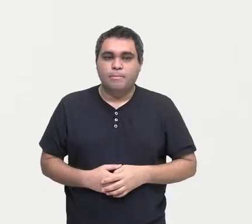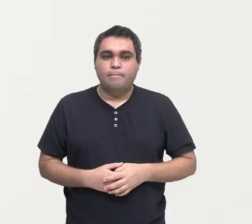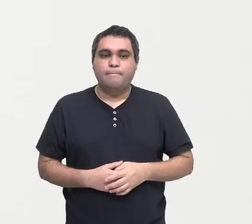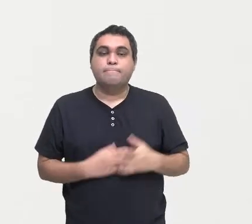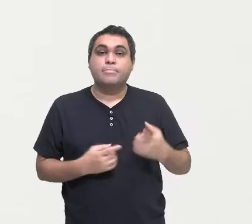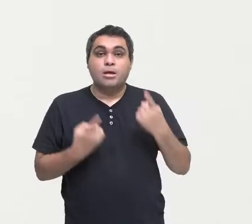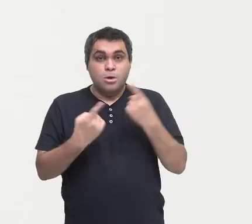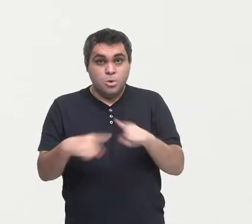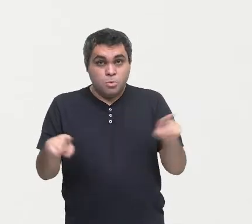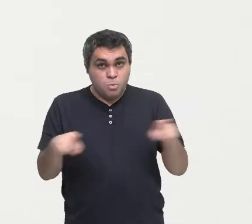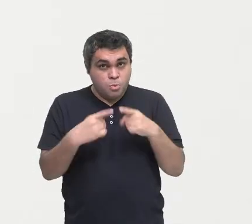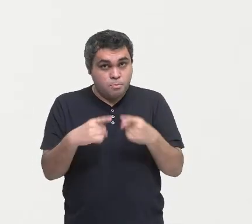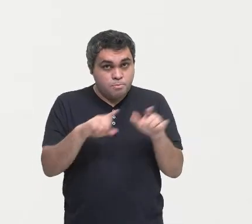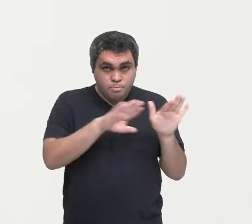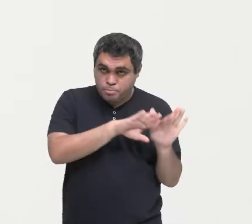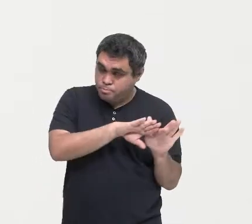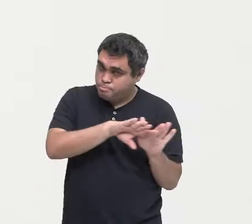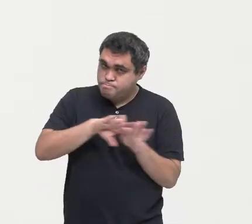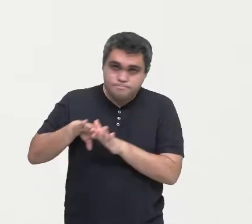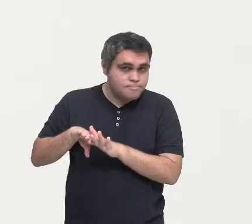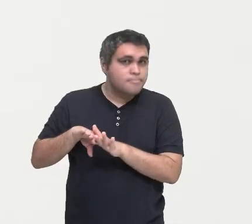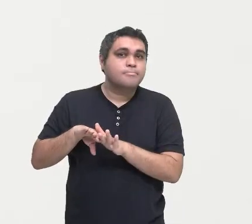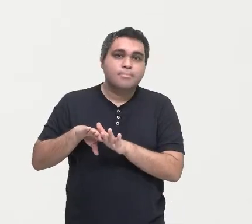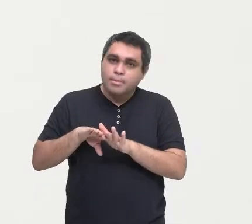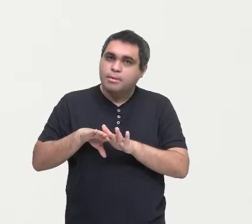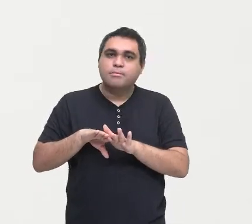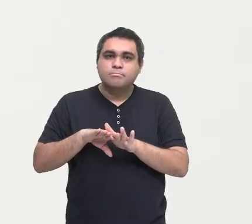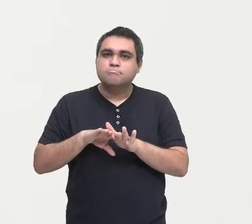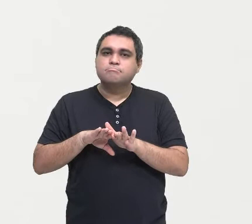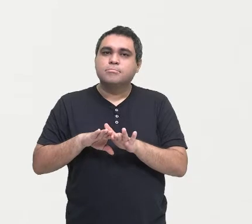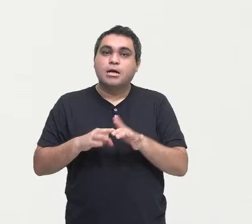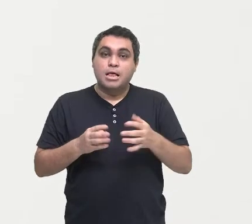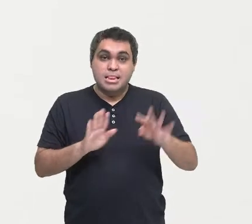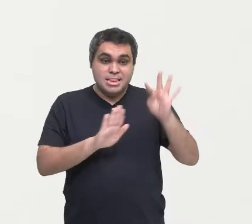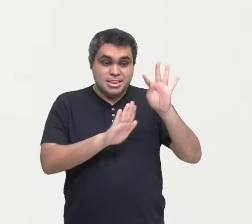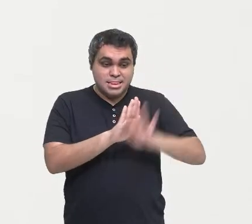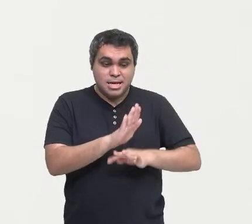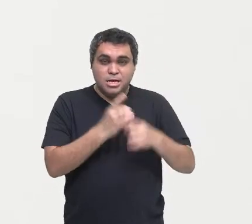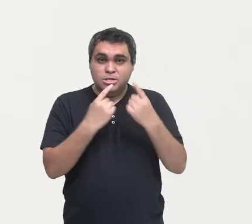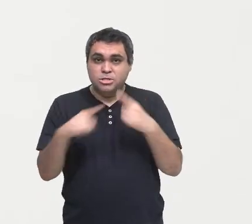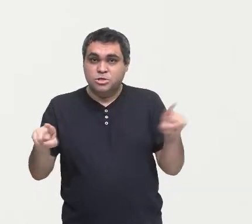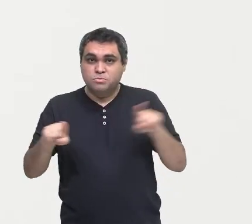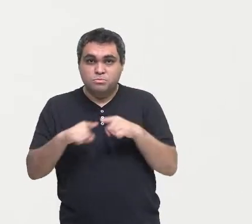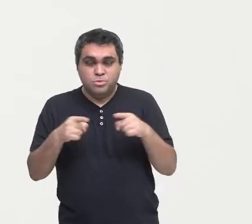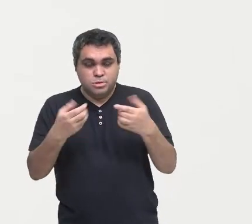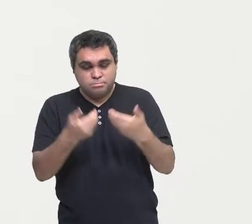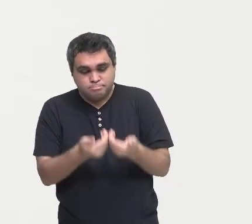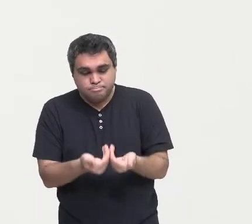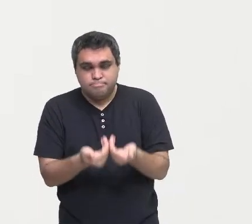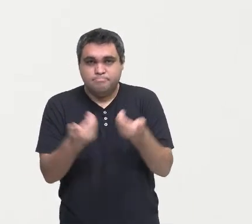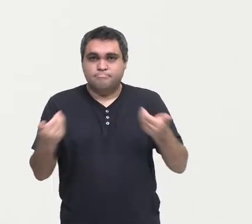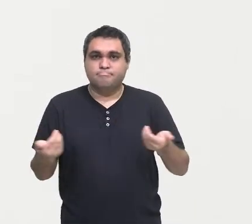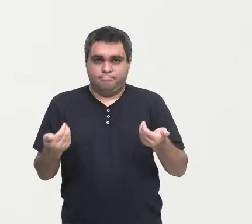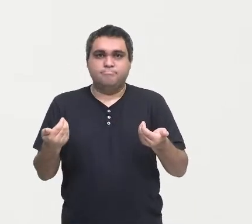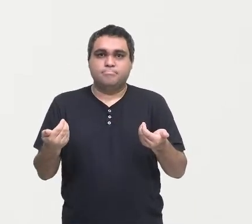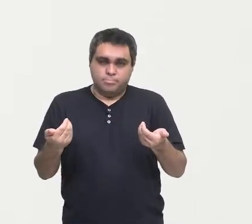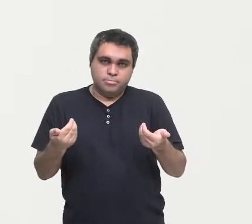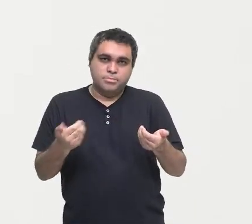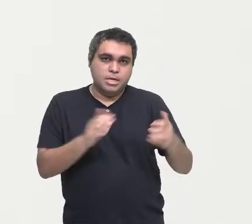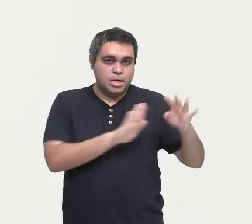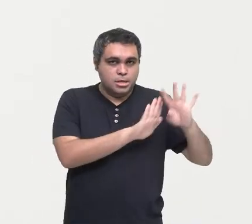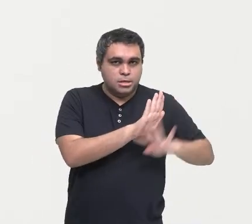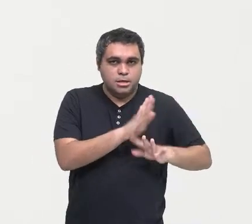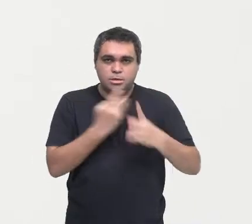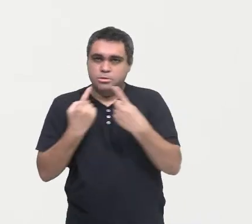de instrumentos musicais. Falei aqui para você que há uma separação entre música e letra, entre o